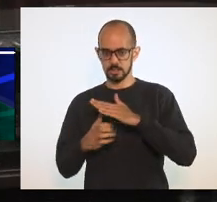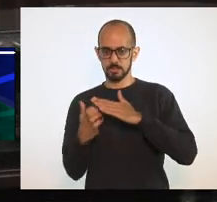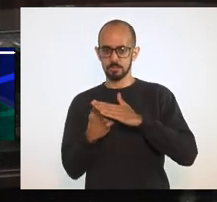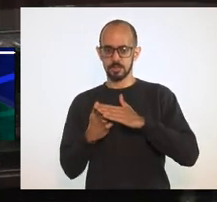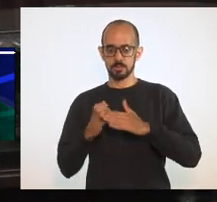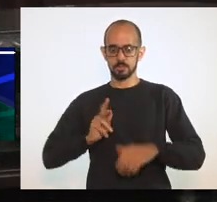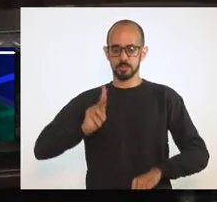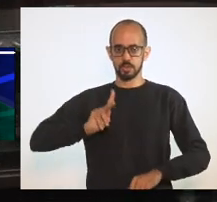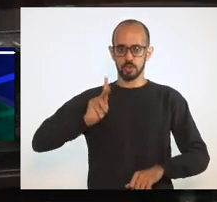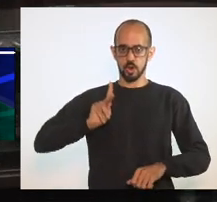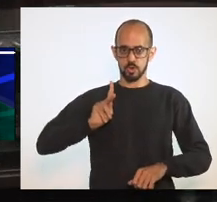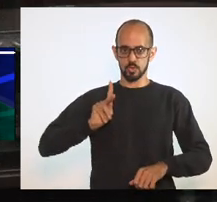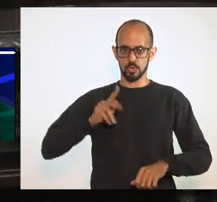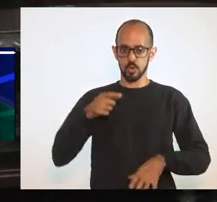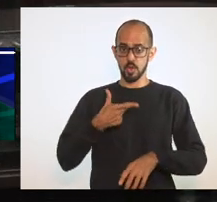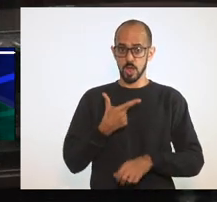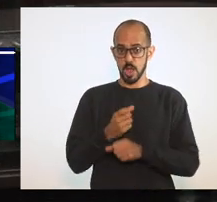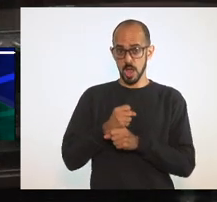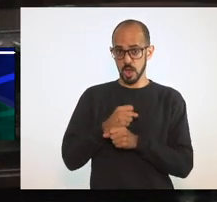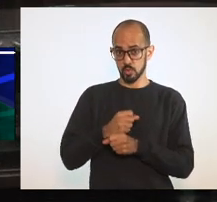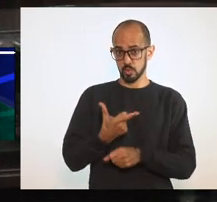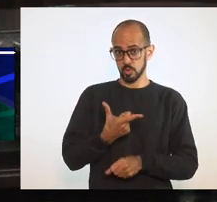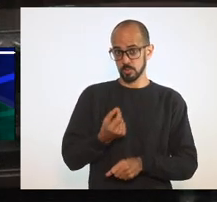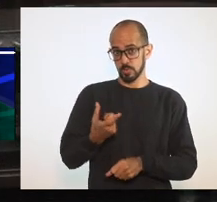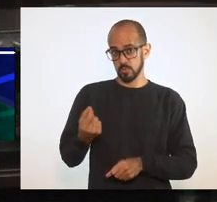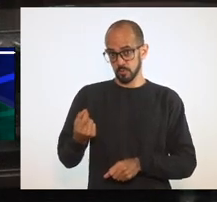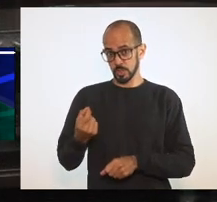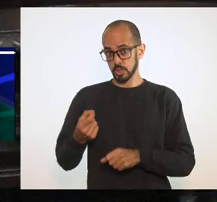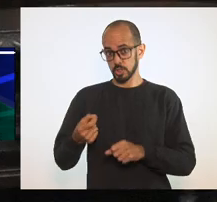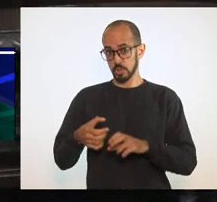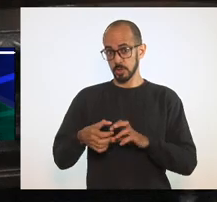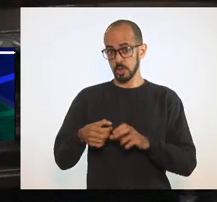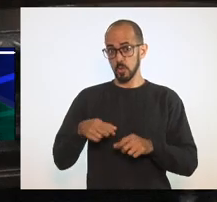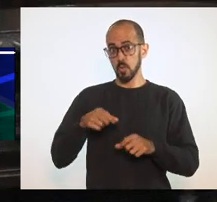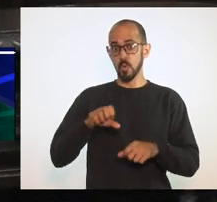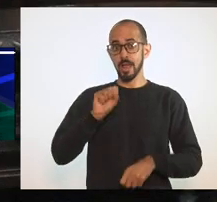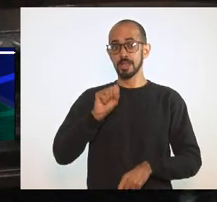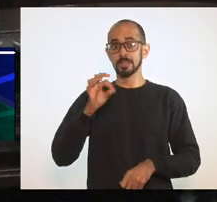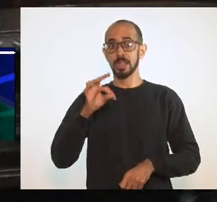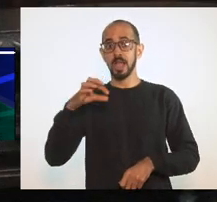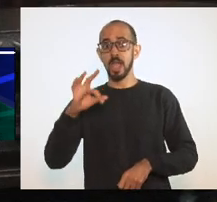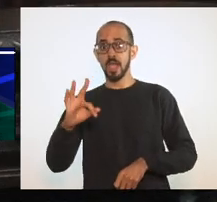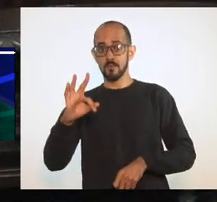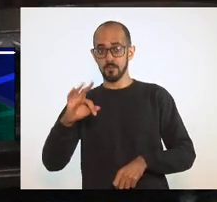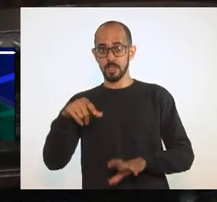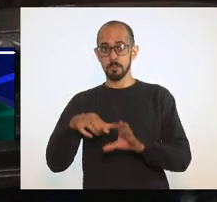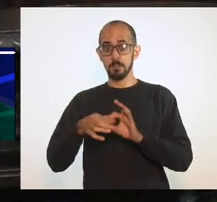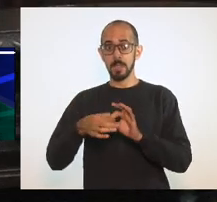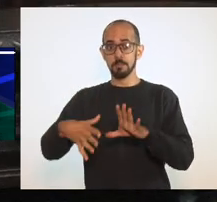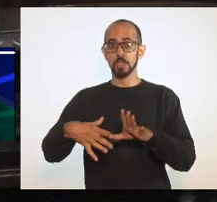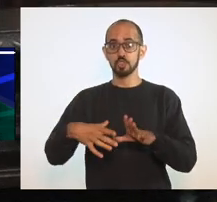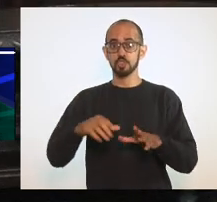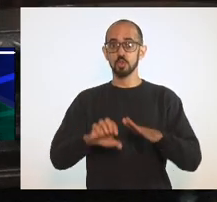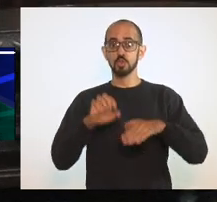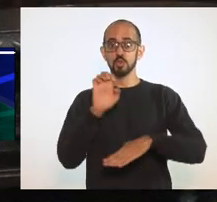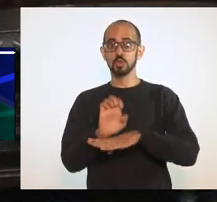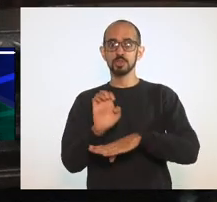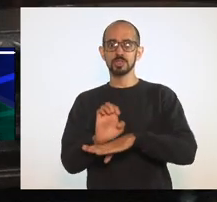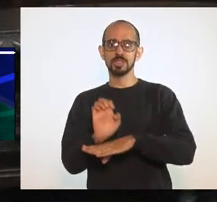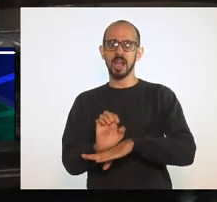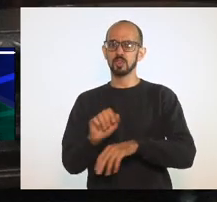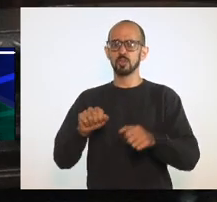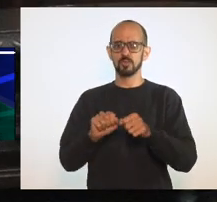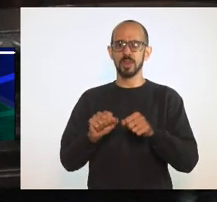que no ano de 2020, uma decisão do STF permitiu que o Estado possa fazer, deputado Carlos Macedo, a